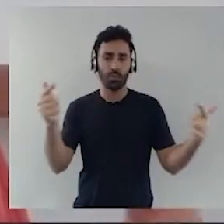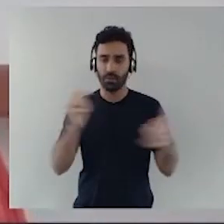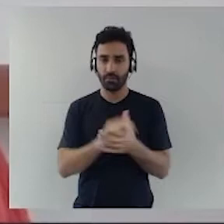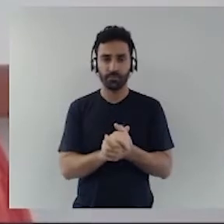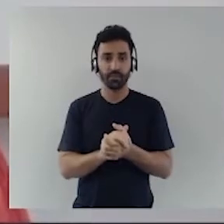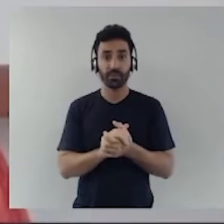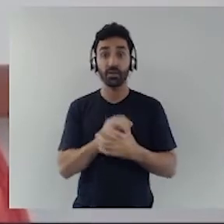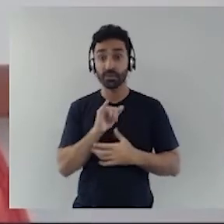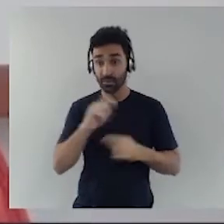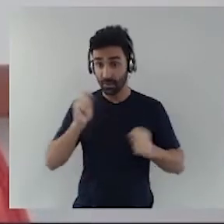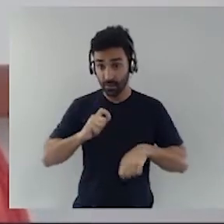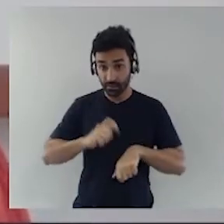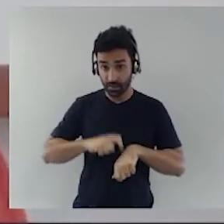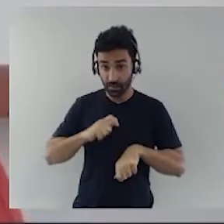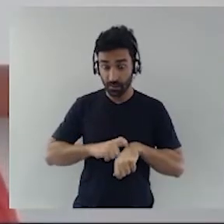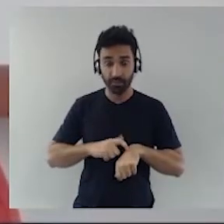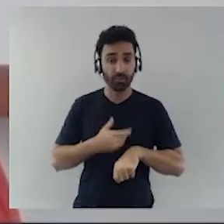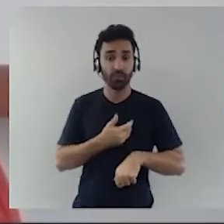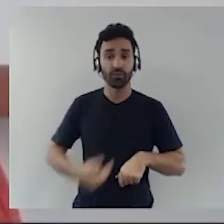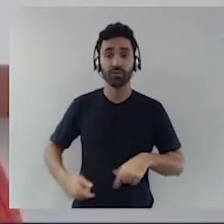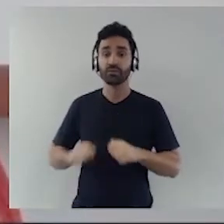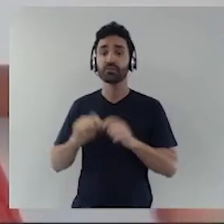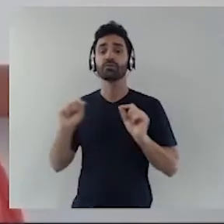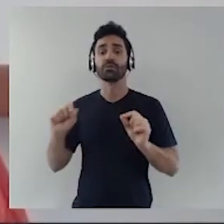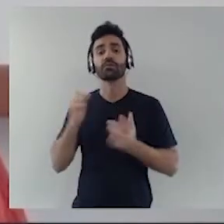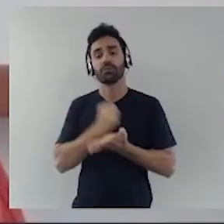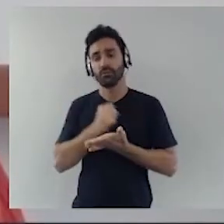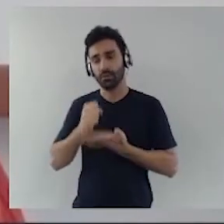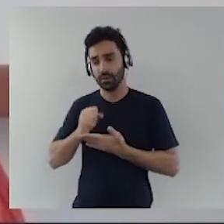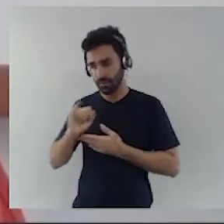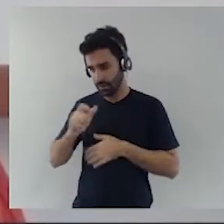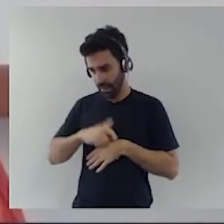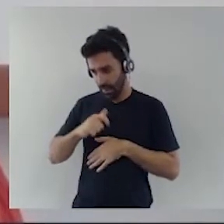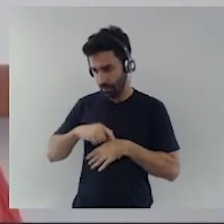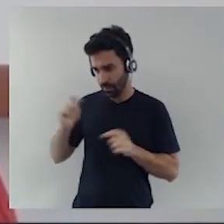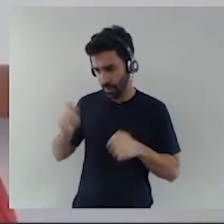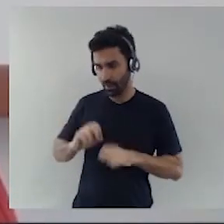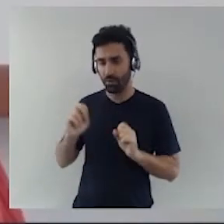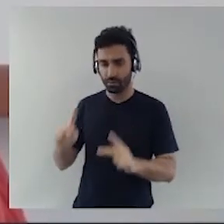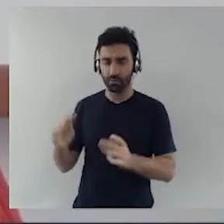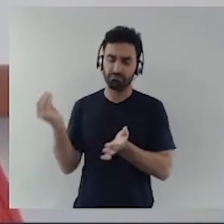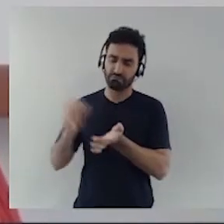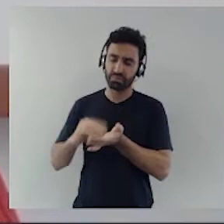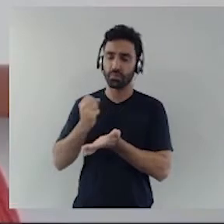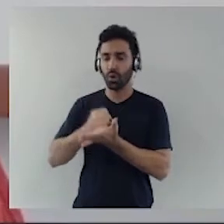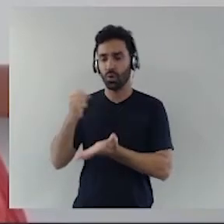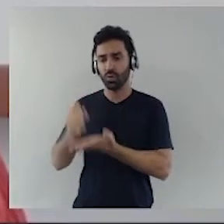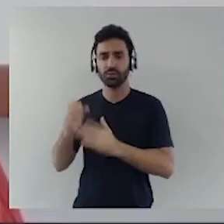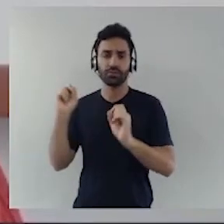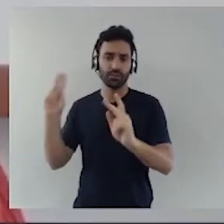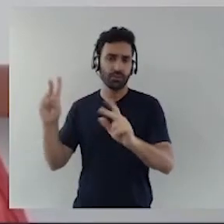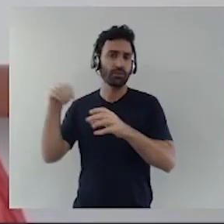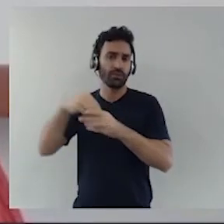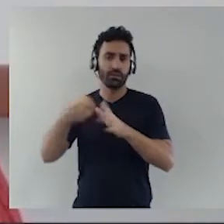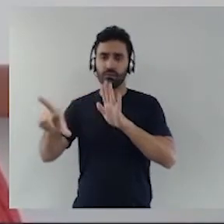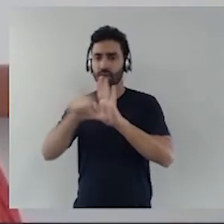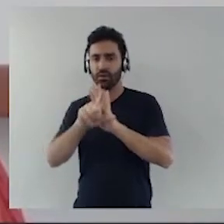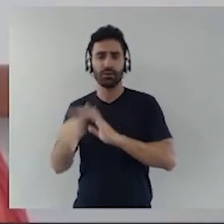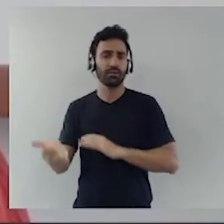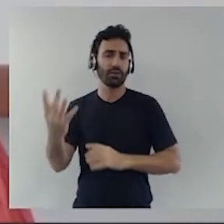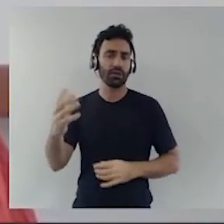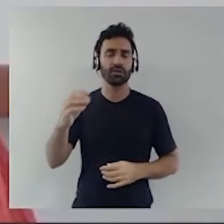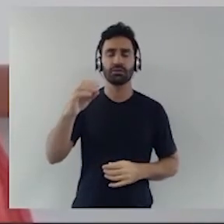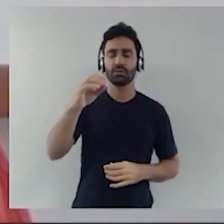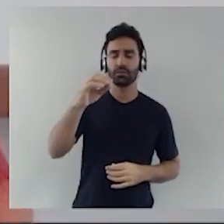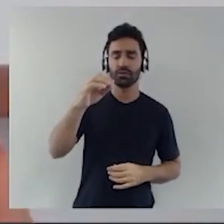tempo o que deve fazer administração pública contrato faz o contrato por emergência previsto na própria lei 13979